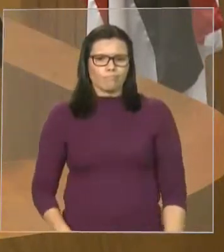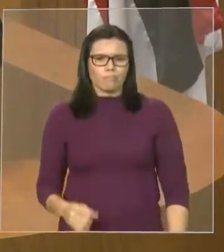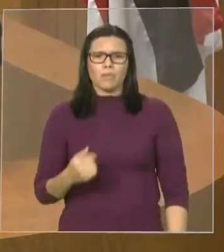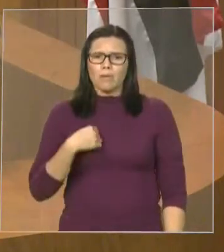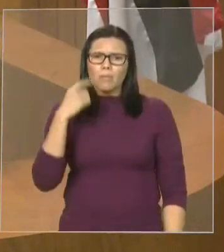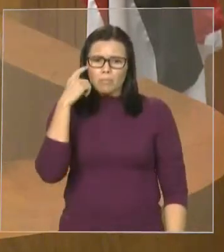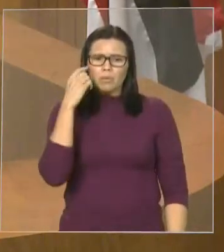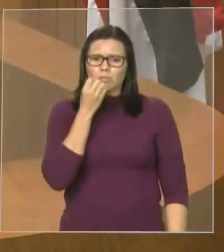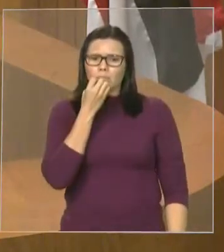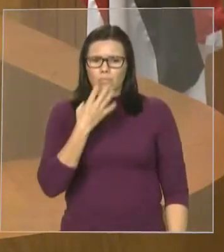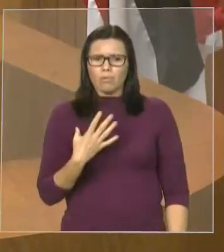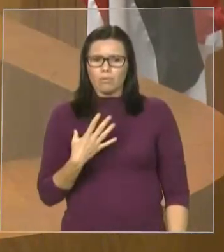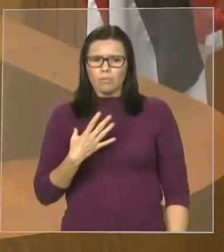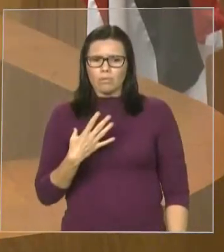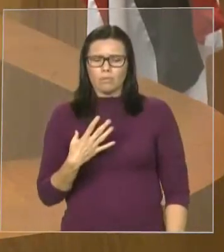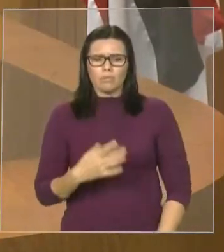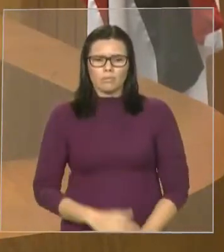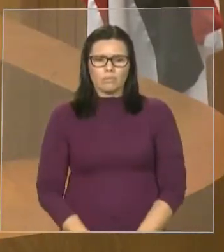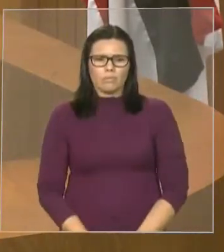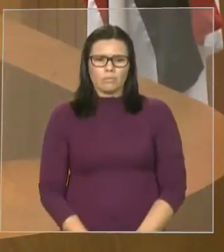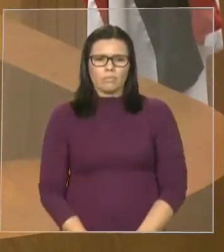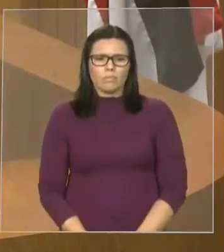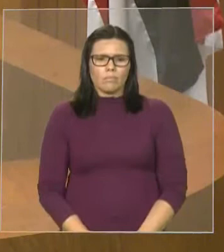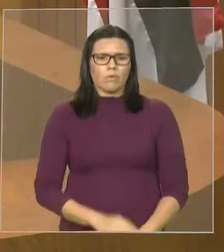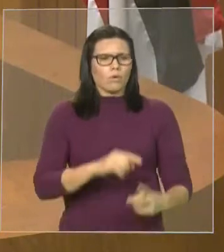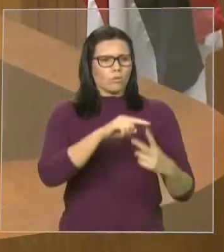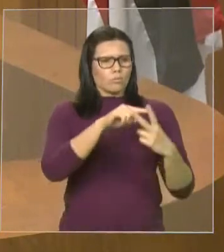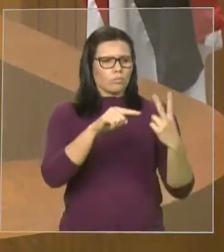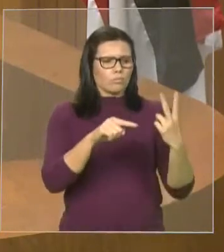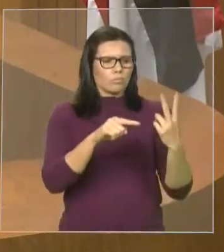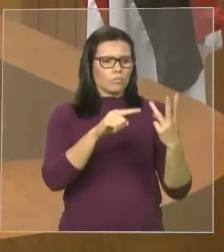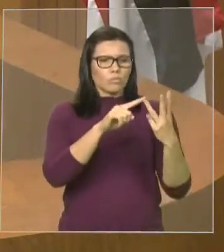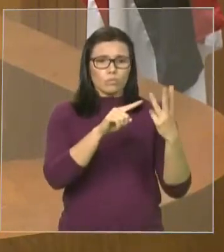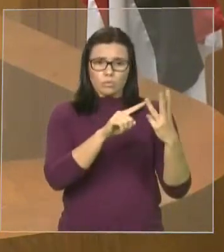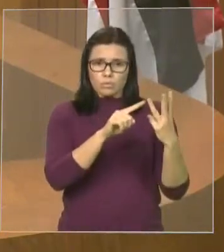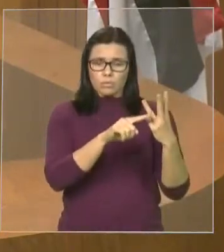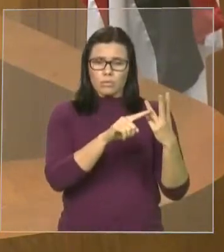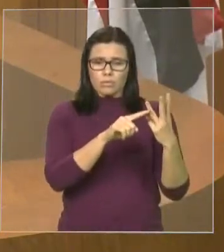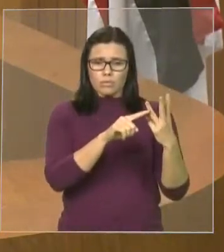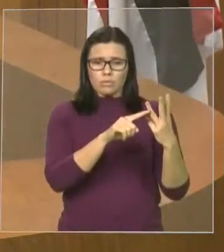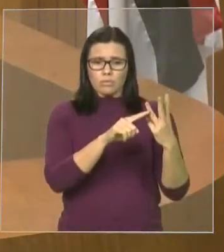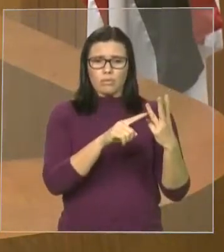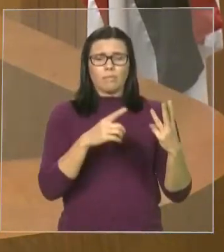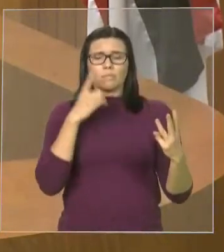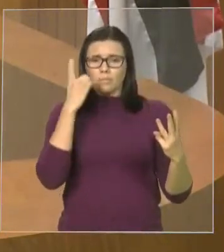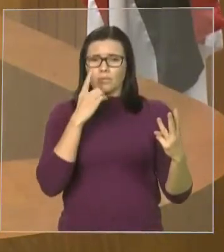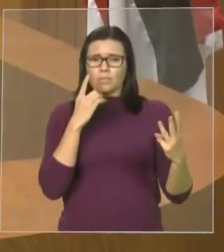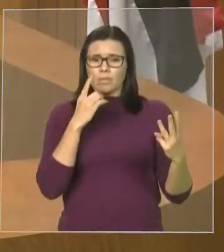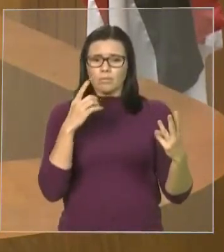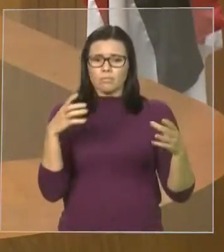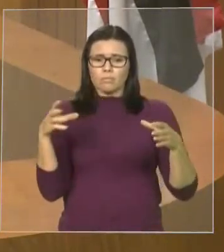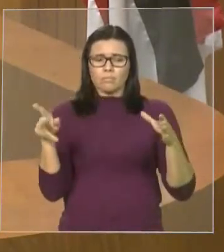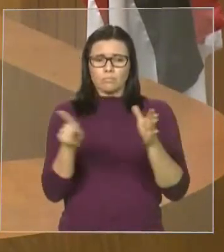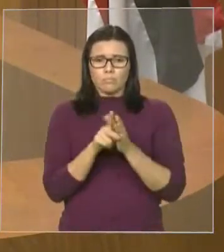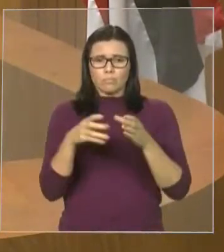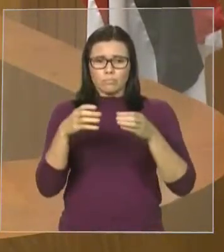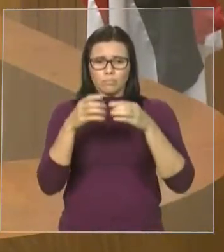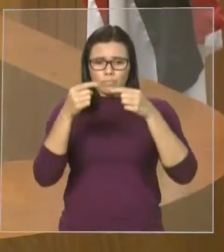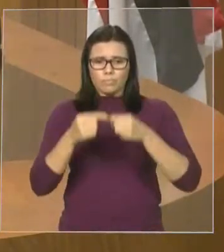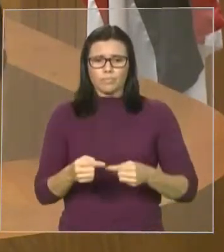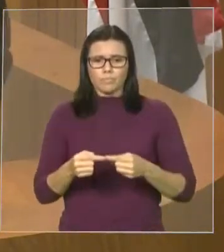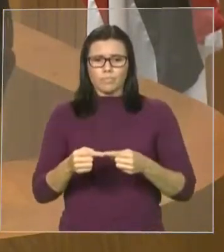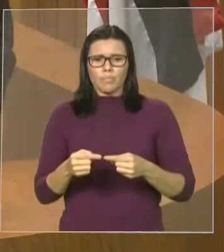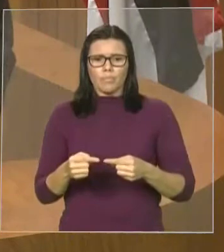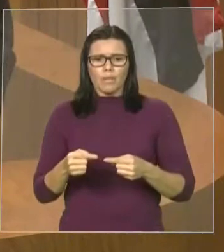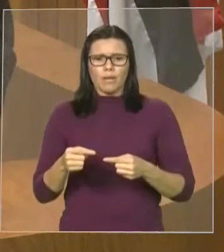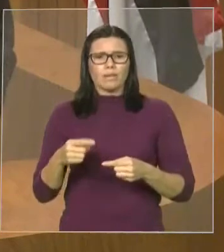Seria bom vocês fazerem isso. Tirando 3 deputados que tem aqui da oposição, não tem mais 4 deputados da base do